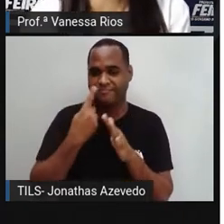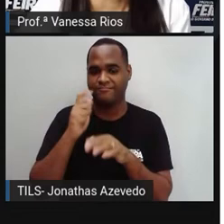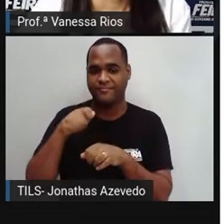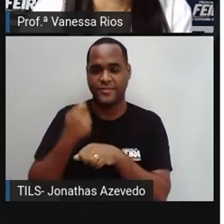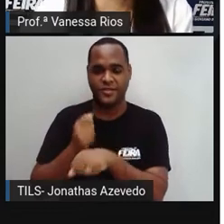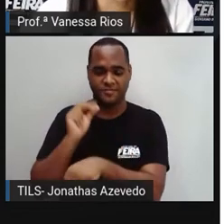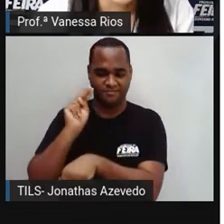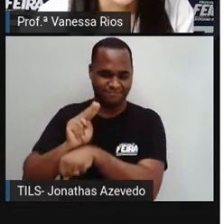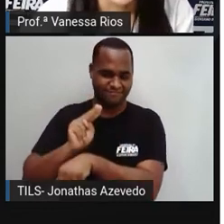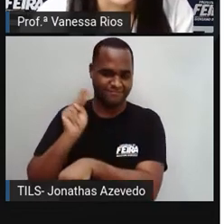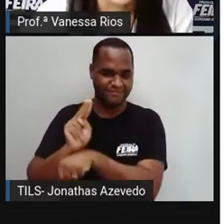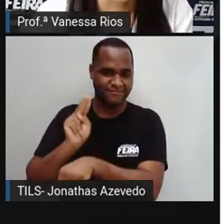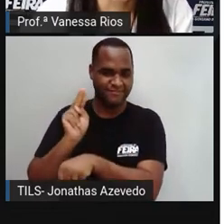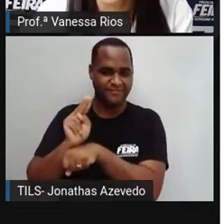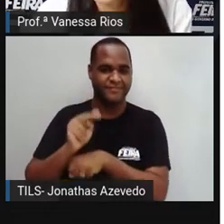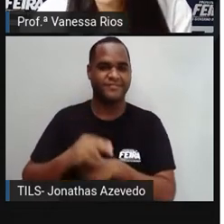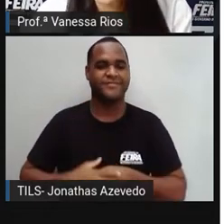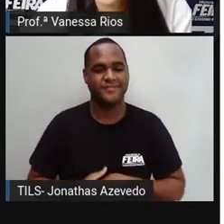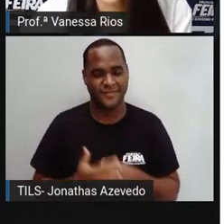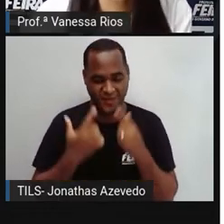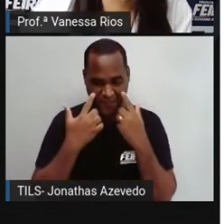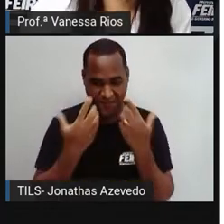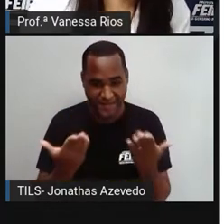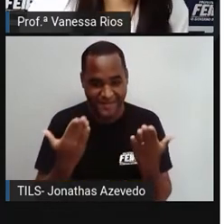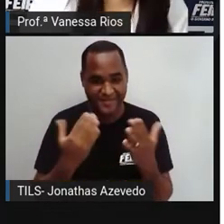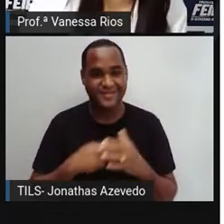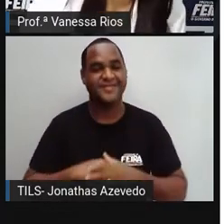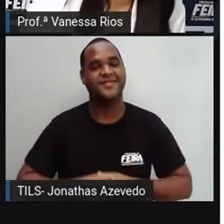chamado Esperança. Vamos assistir?